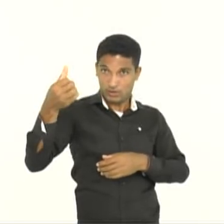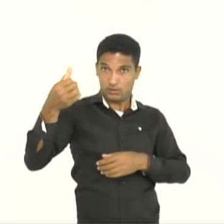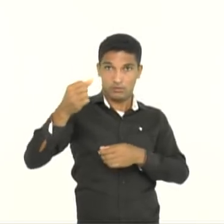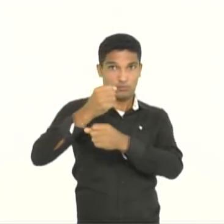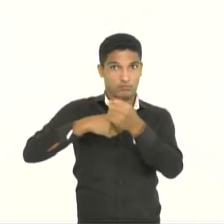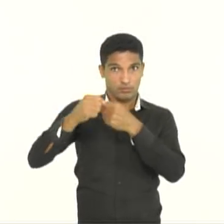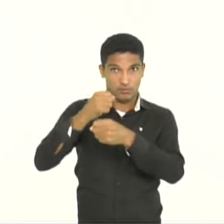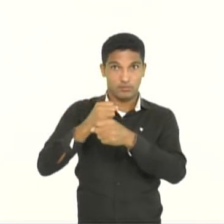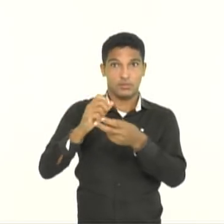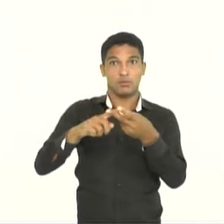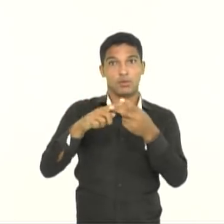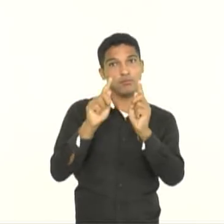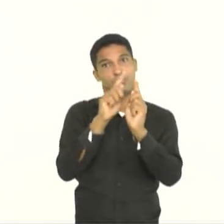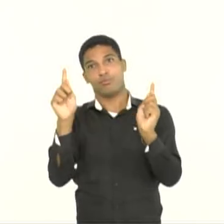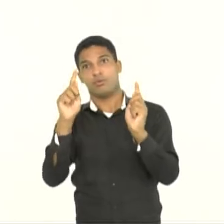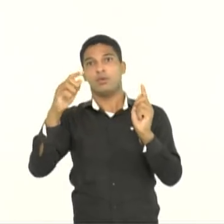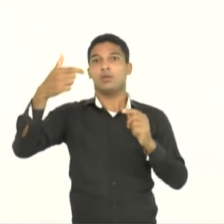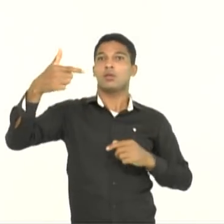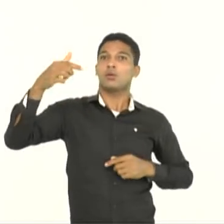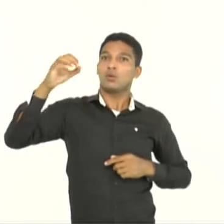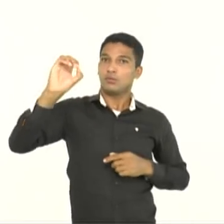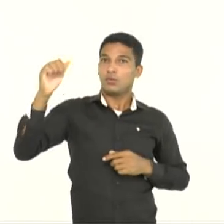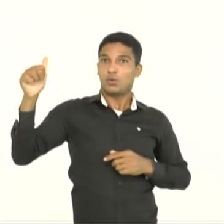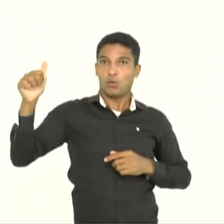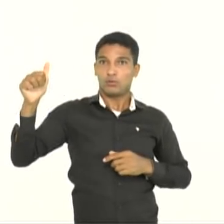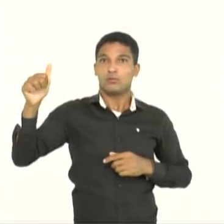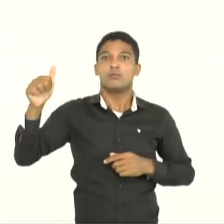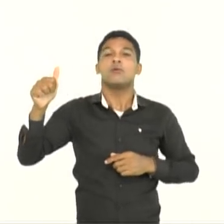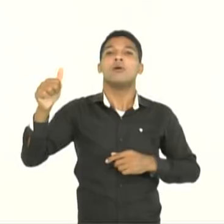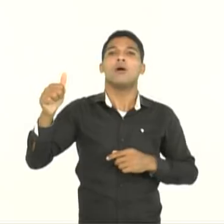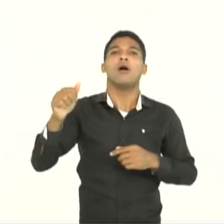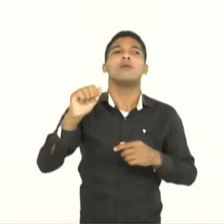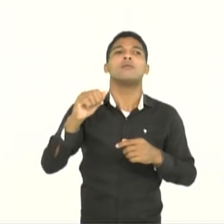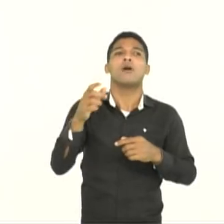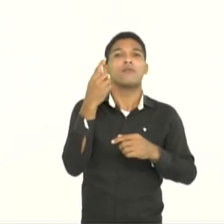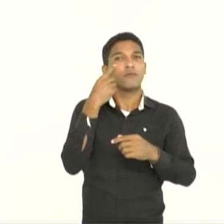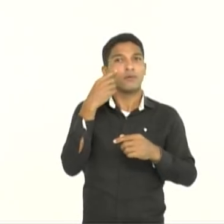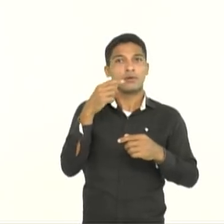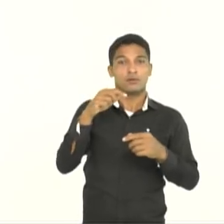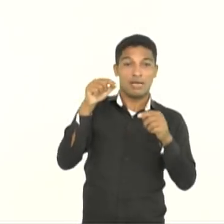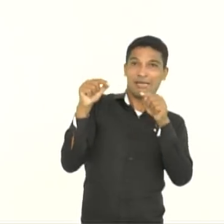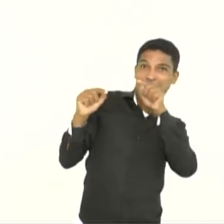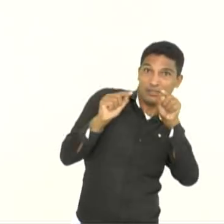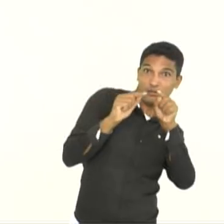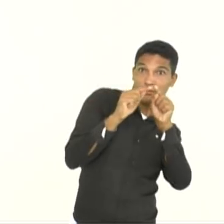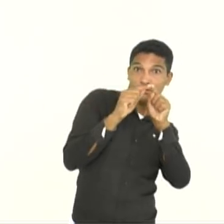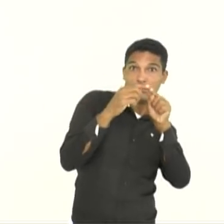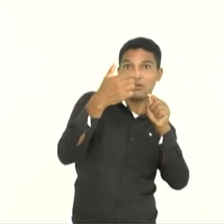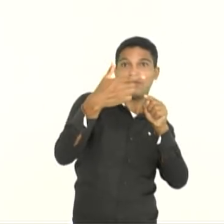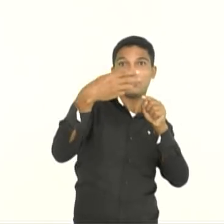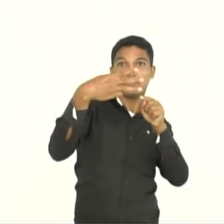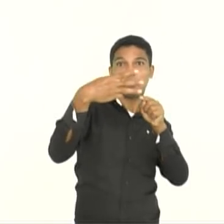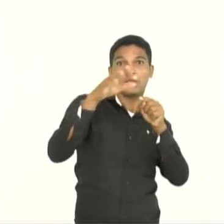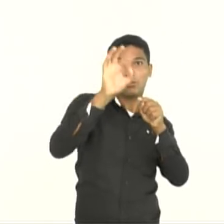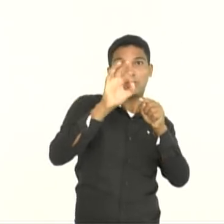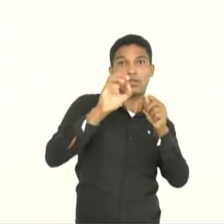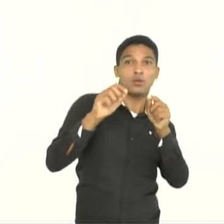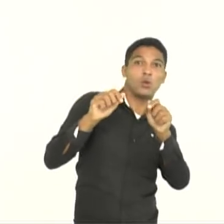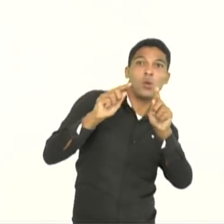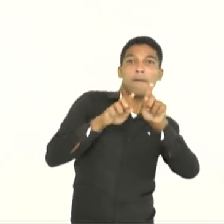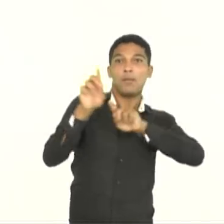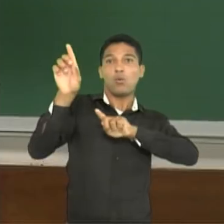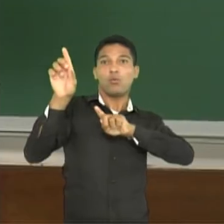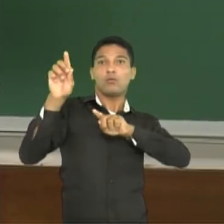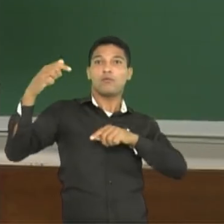especificamente? Ela aumenta de 96 para 2011. Era de 23%, passou para 29%.